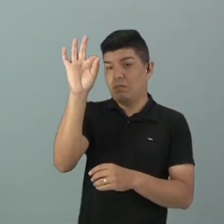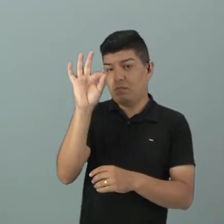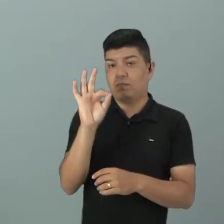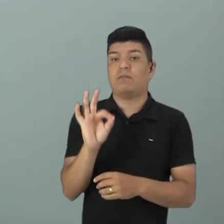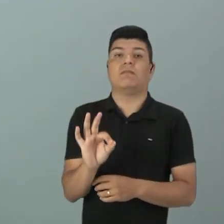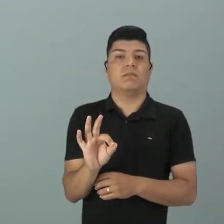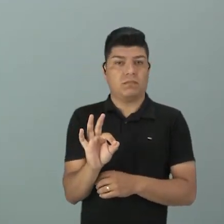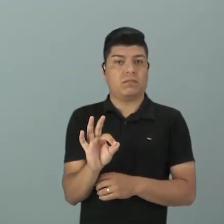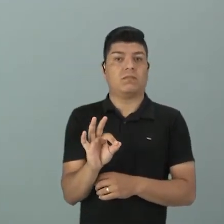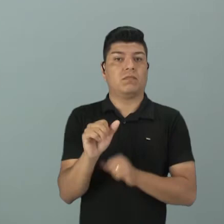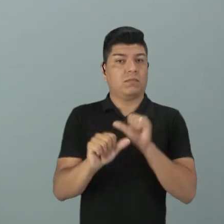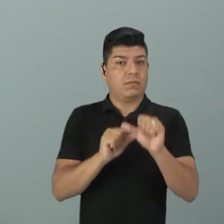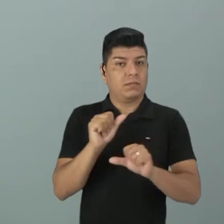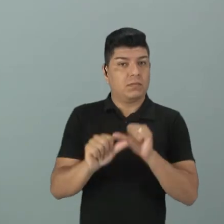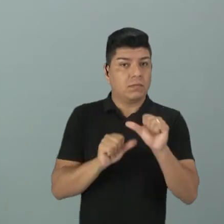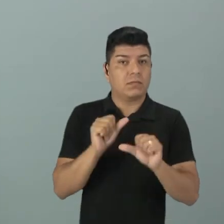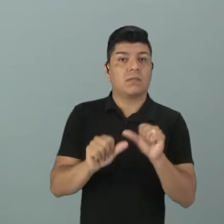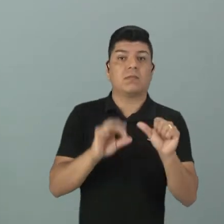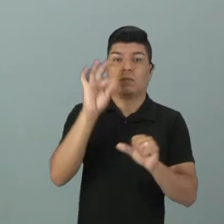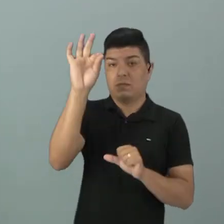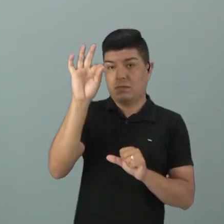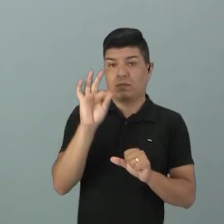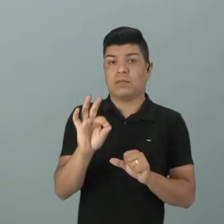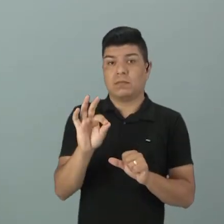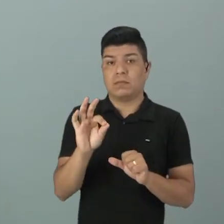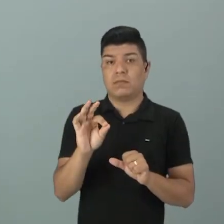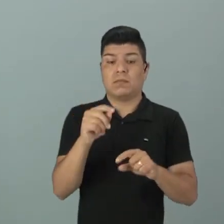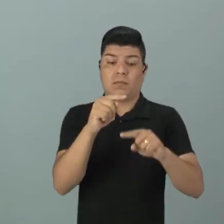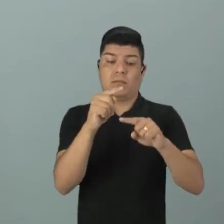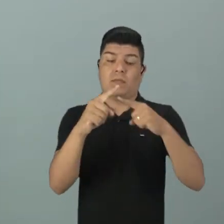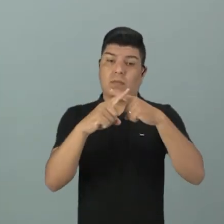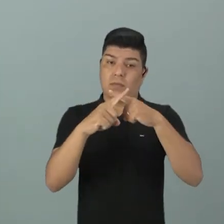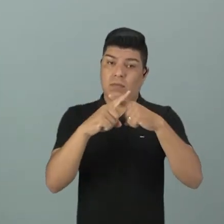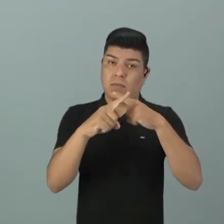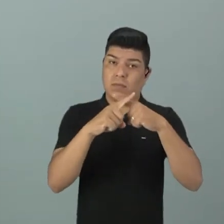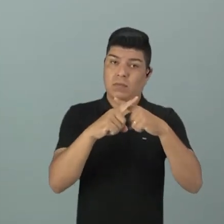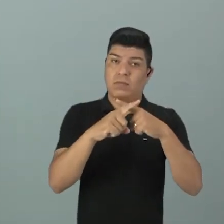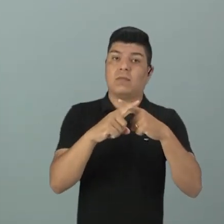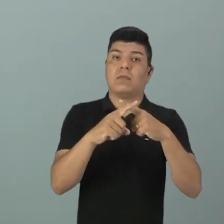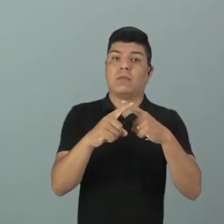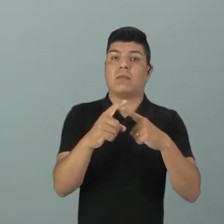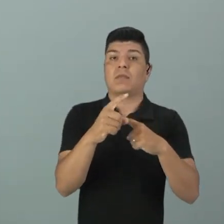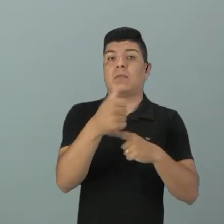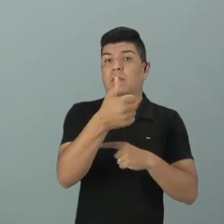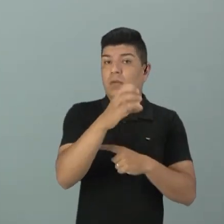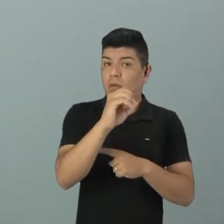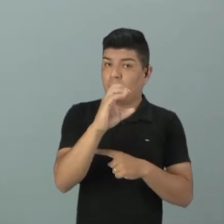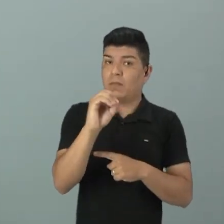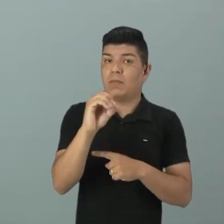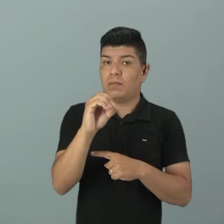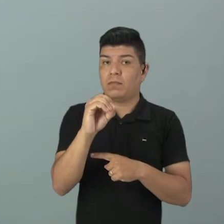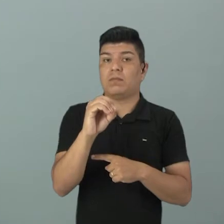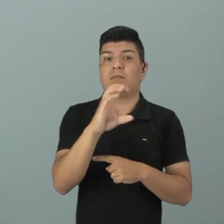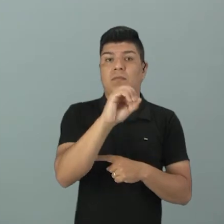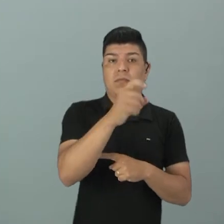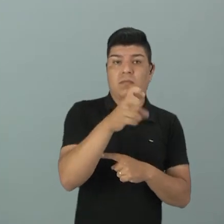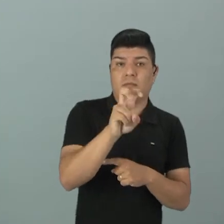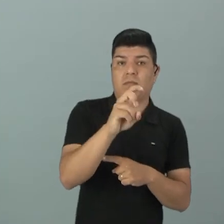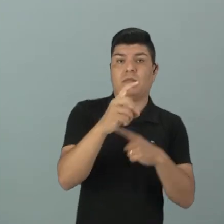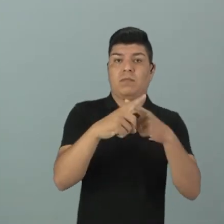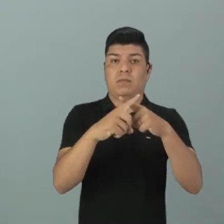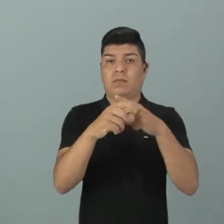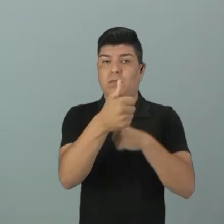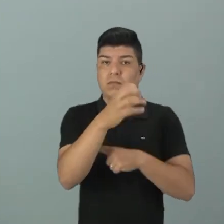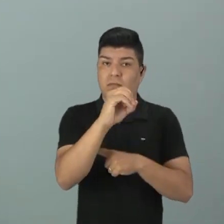né? Para você transformar numa porcentagem, basta que você multiplique esse decimal, então, por 100. Então, 0,5 vezes 100 vai